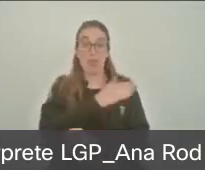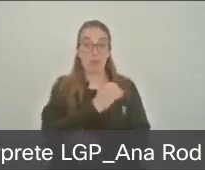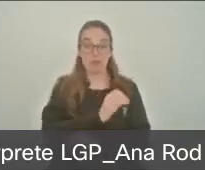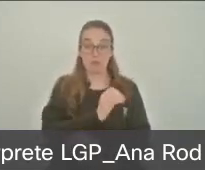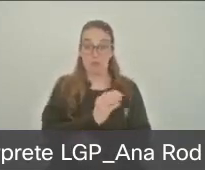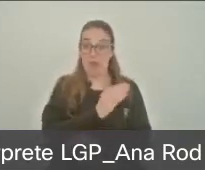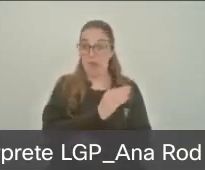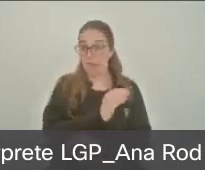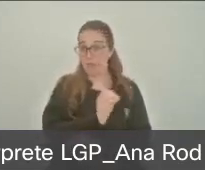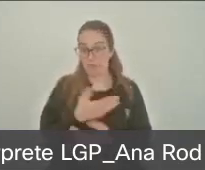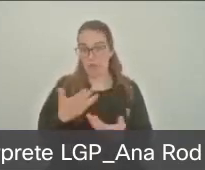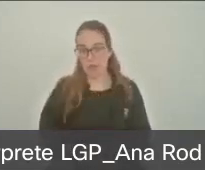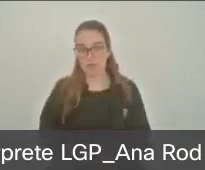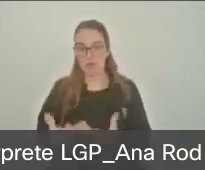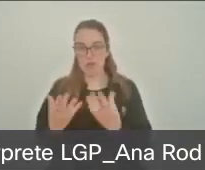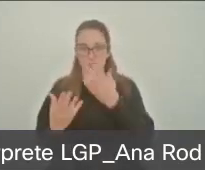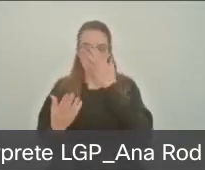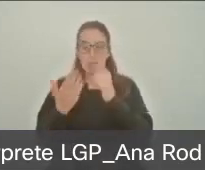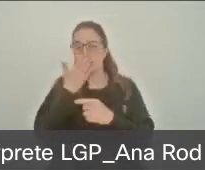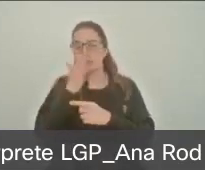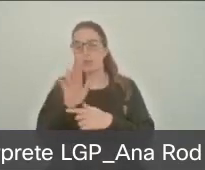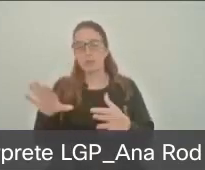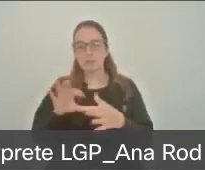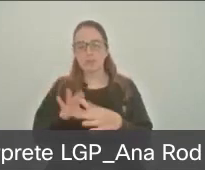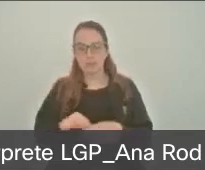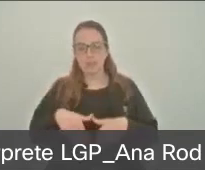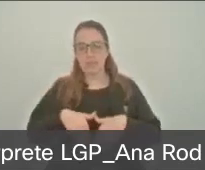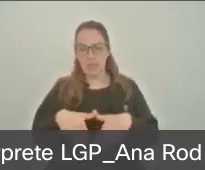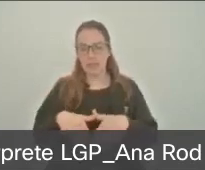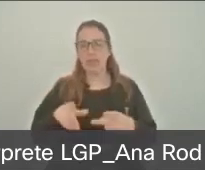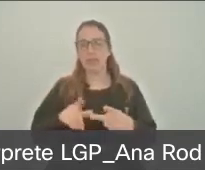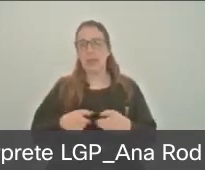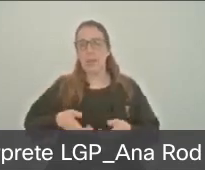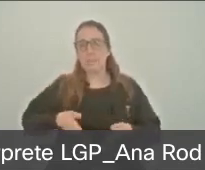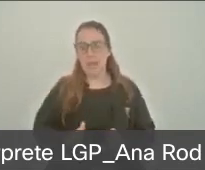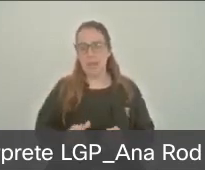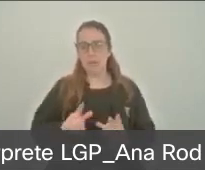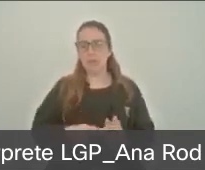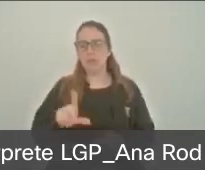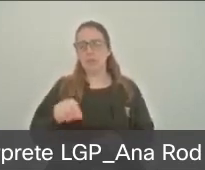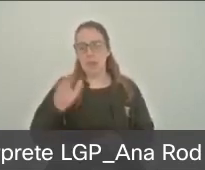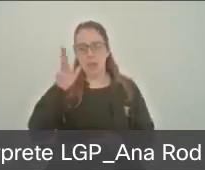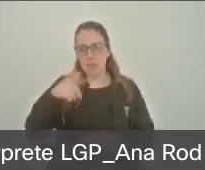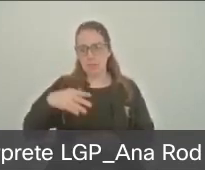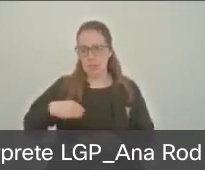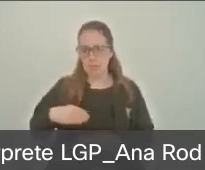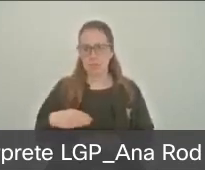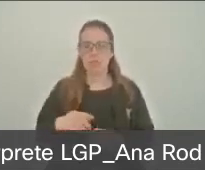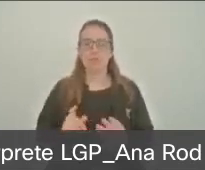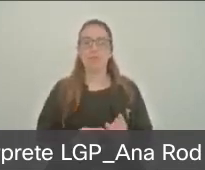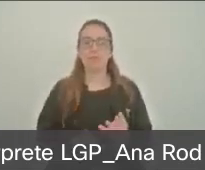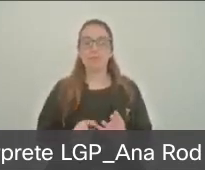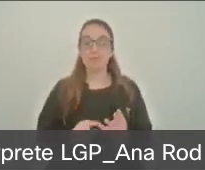quadro legal anterior, sobretudo em matéria de gravidez, parto e puerpério. Por outro lado, uma nota final, ainda para